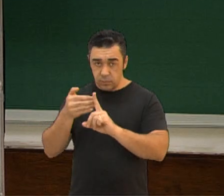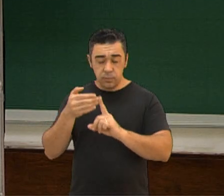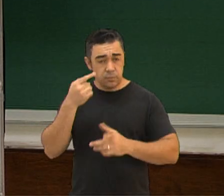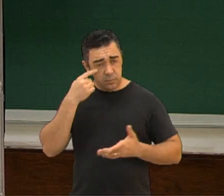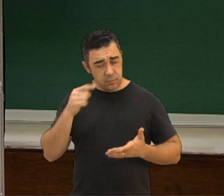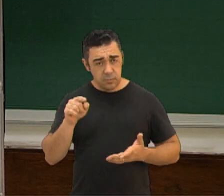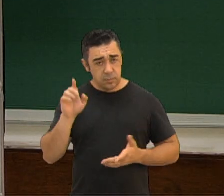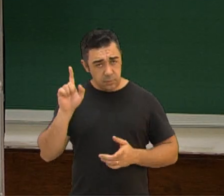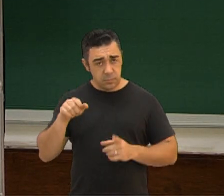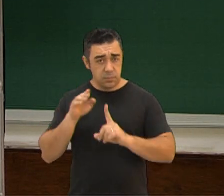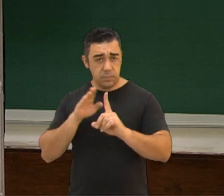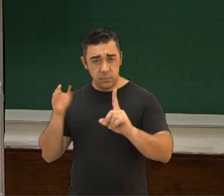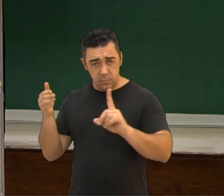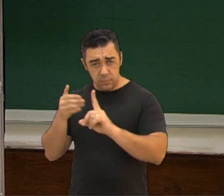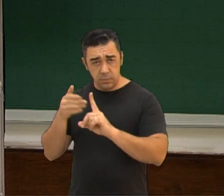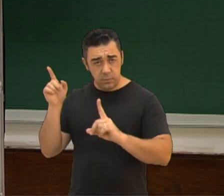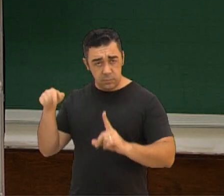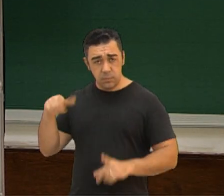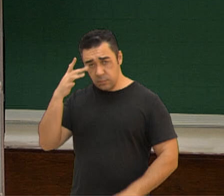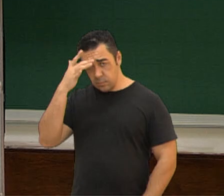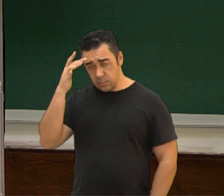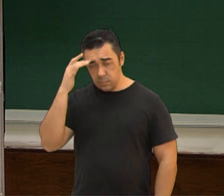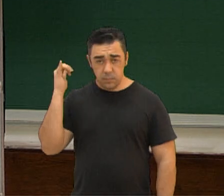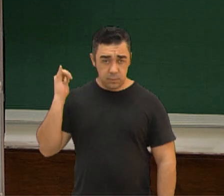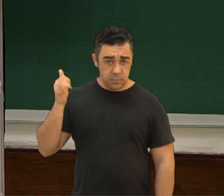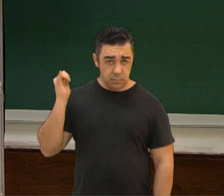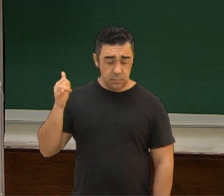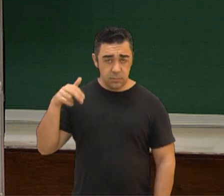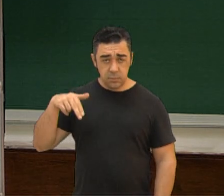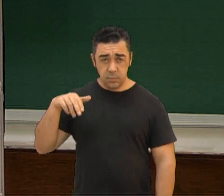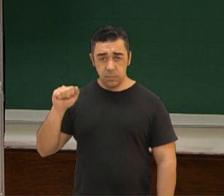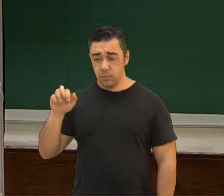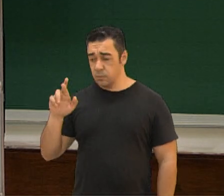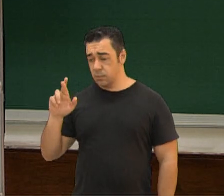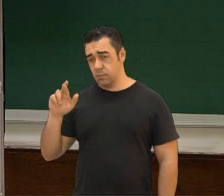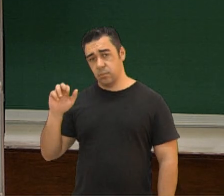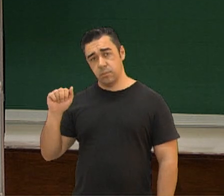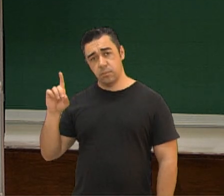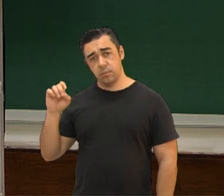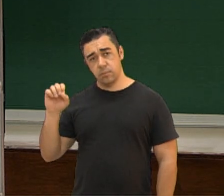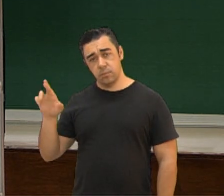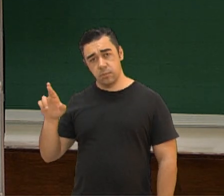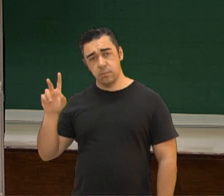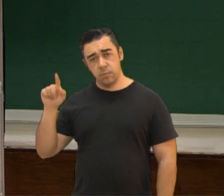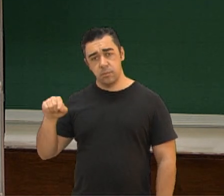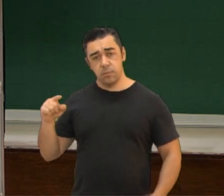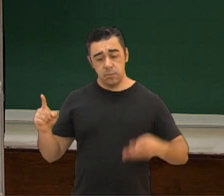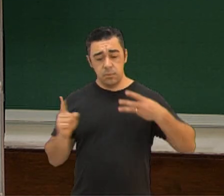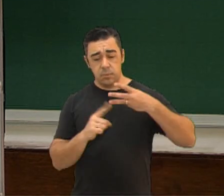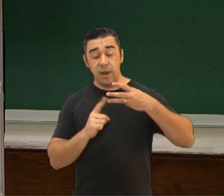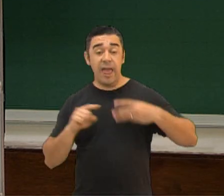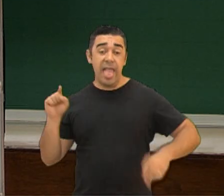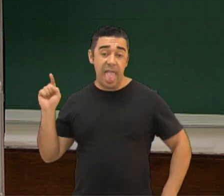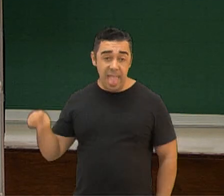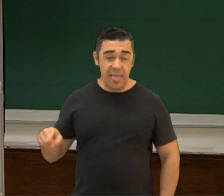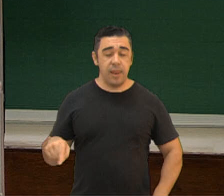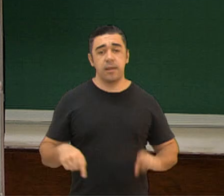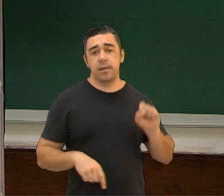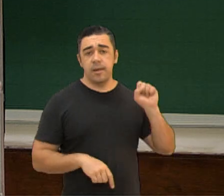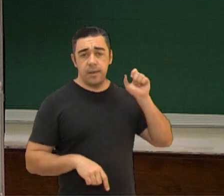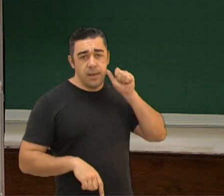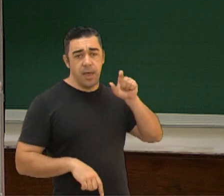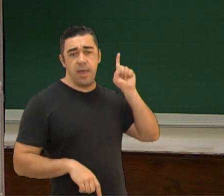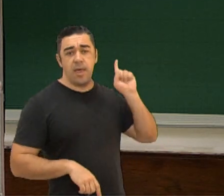fala indireta ali do narrador, né? O narrador é uma voz aqui que apresenta em terceira pessoa, né? Ele ou ela. Então ele diz,